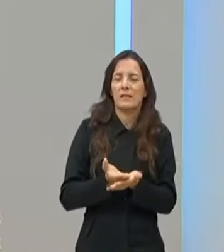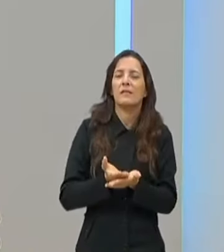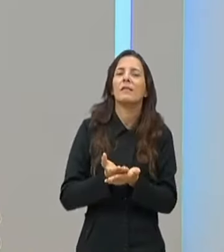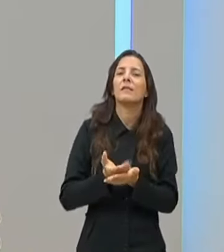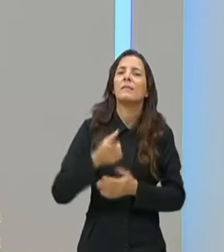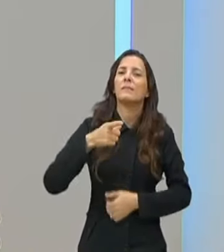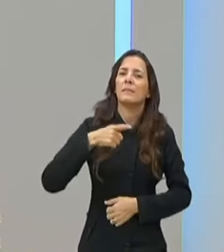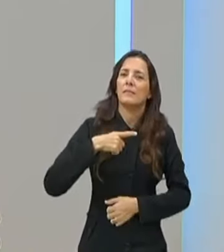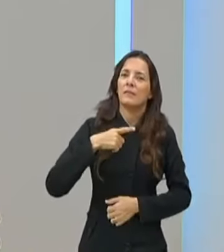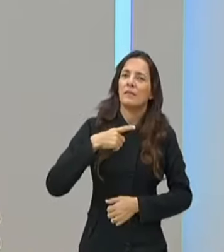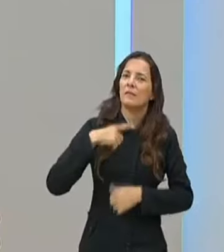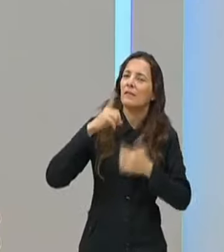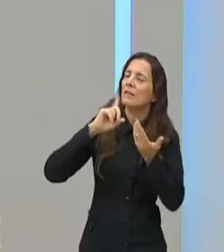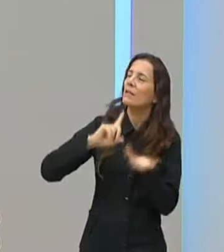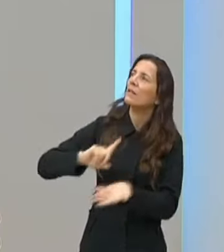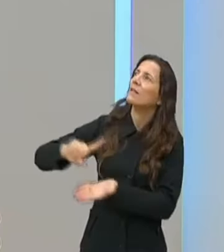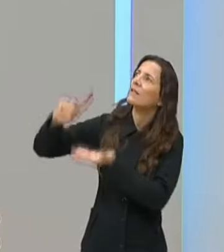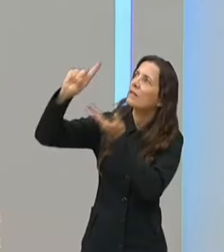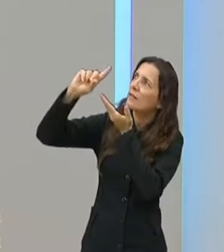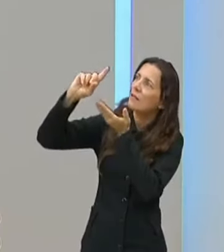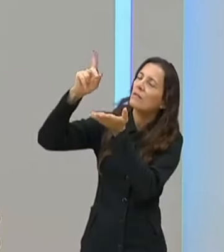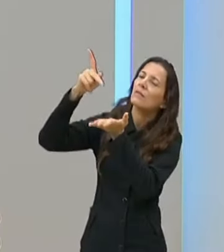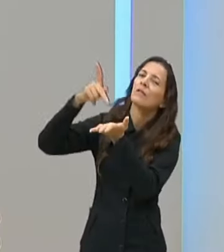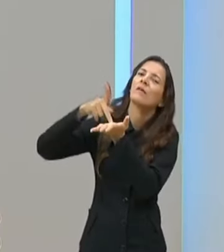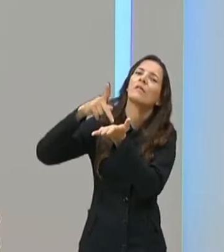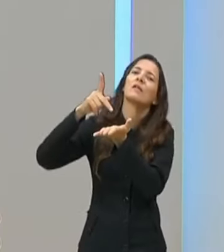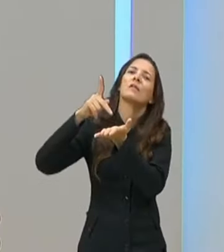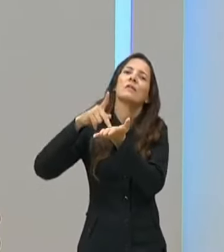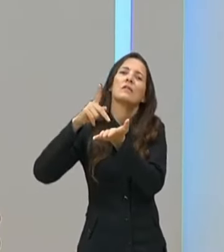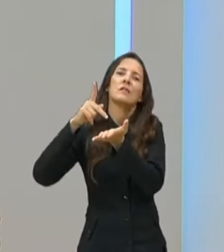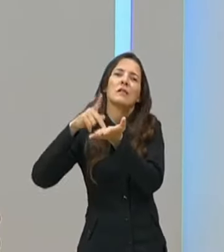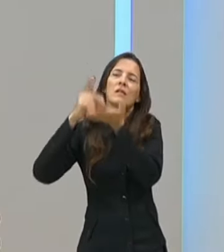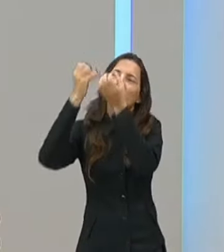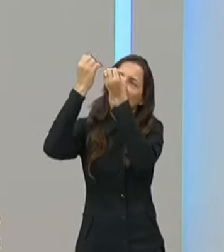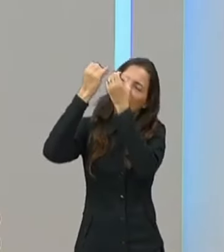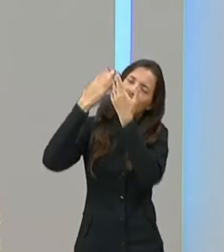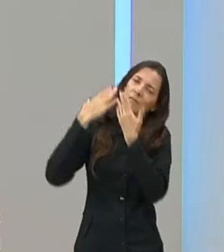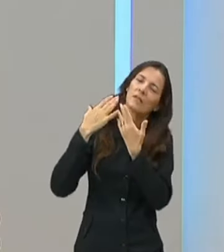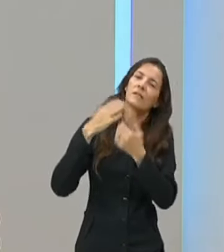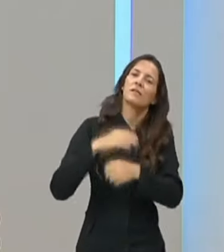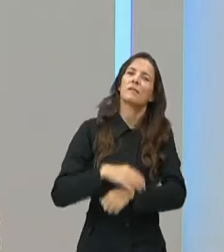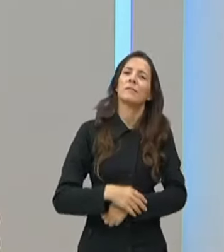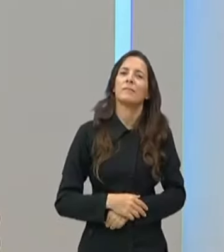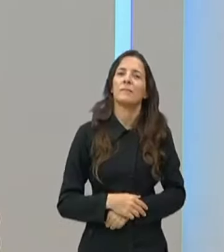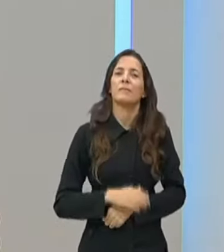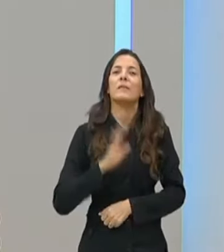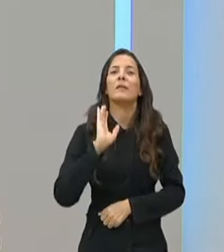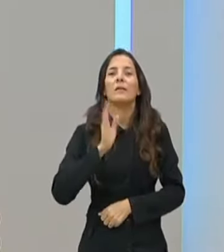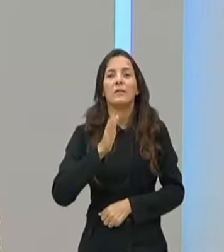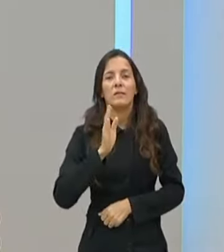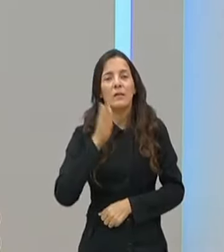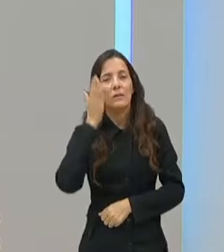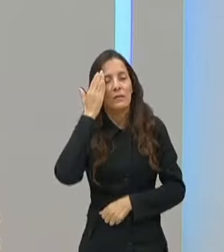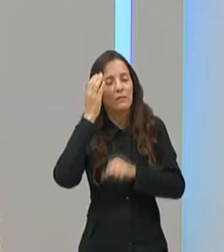recompensa. Aleluia! Moisés estava entendendo, ele já entendia que